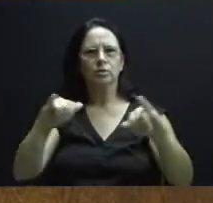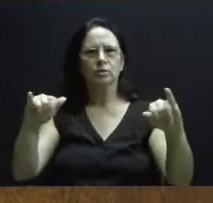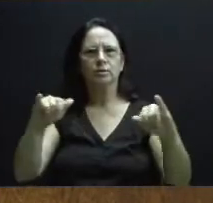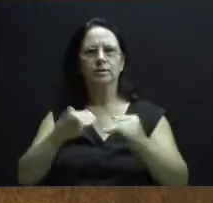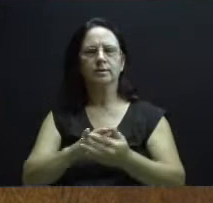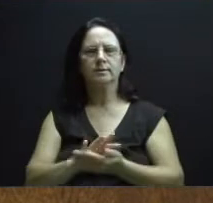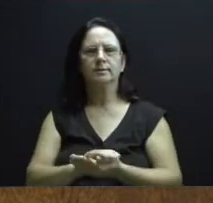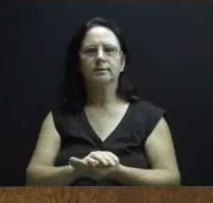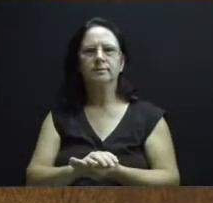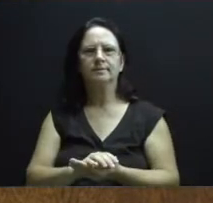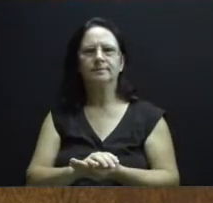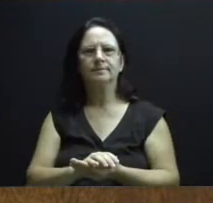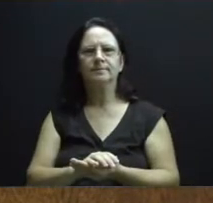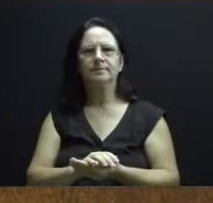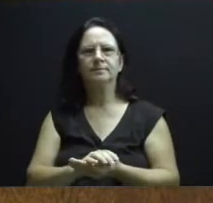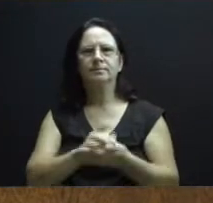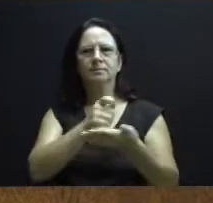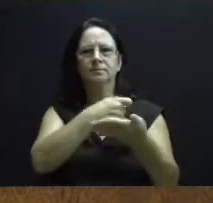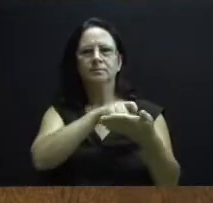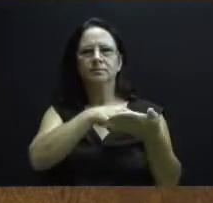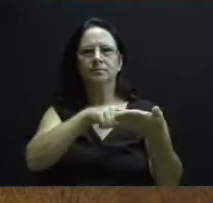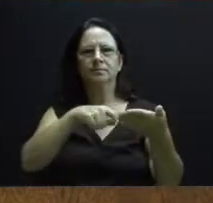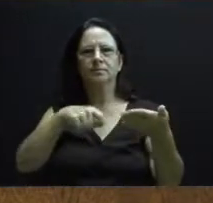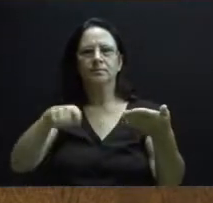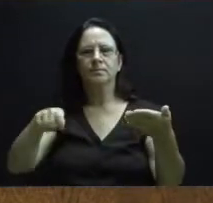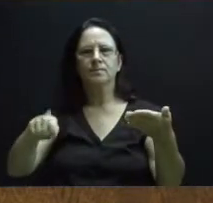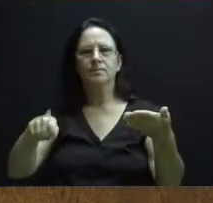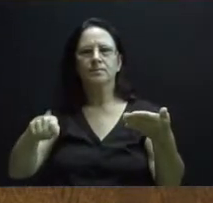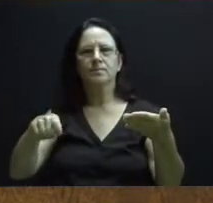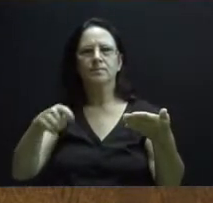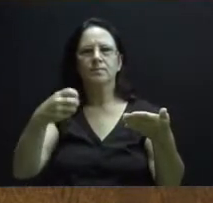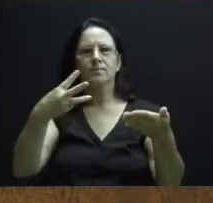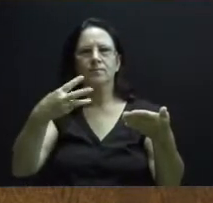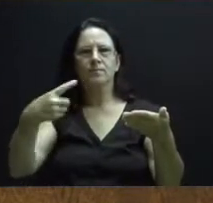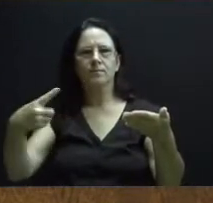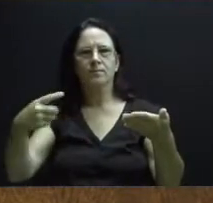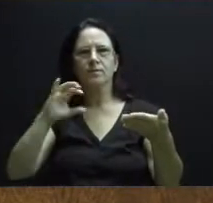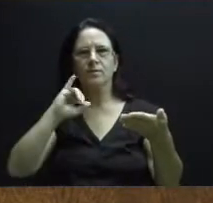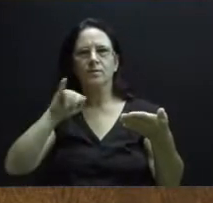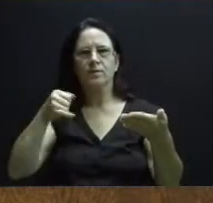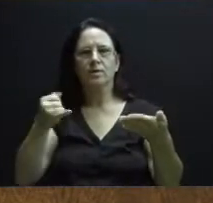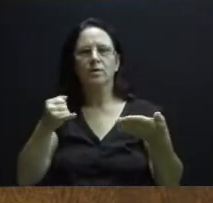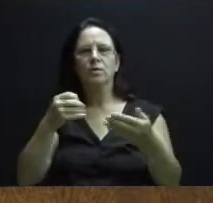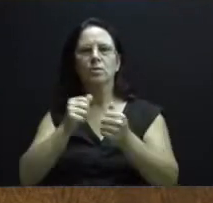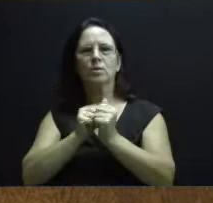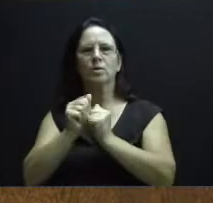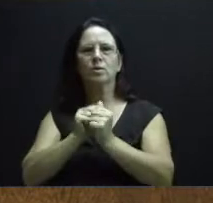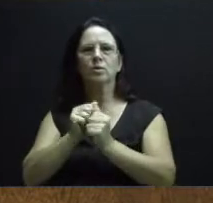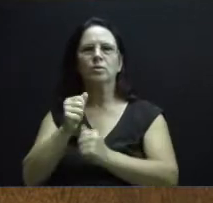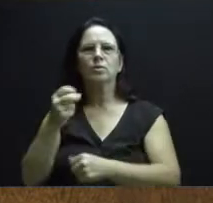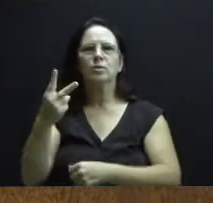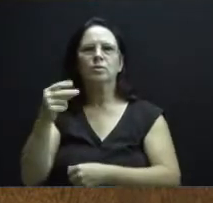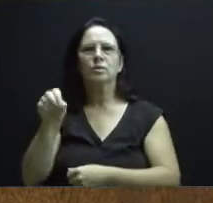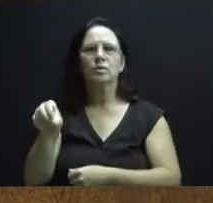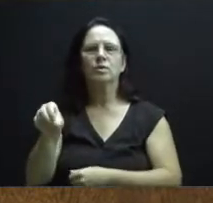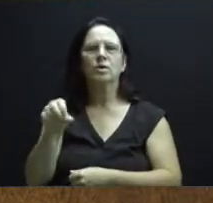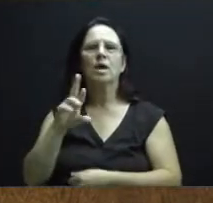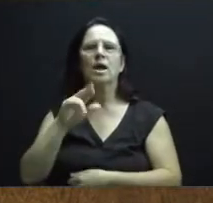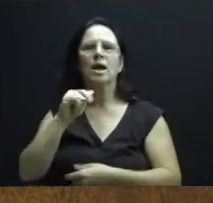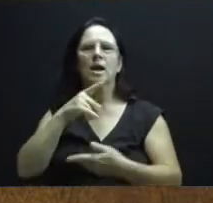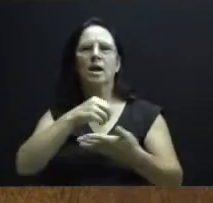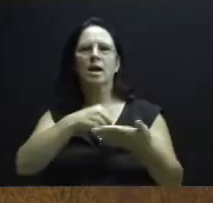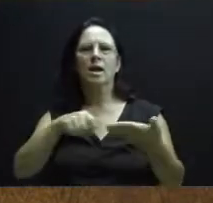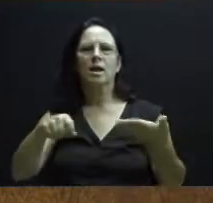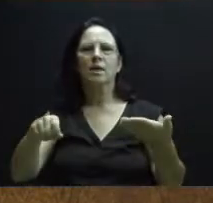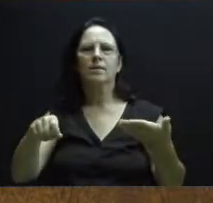na baixada santista sala dona helena belletti cunha 31 de janeiro de 2019 e cargo de oliveira o